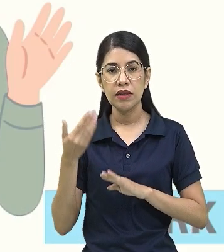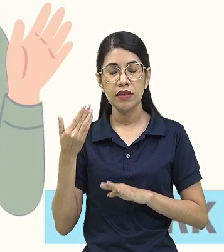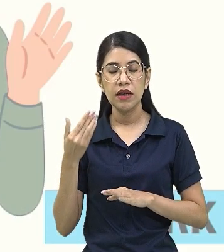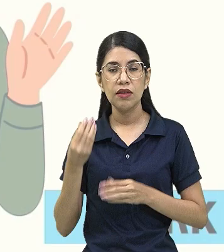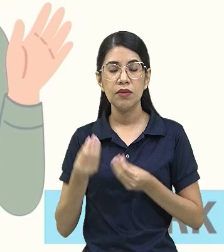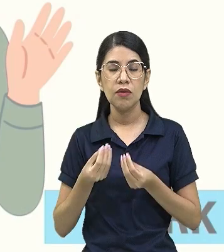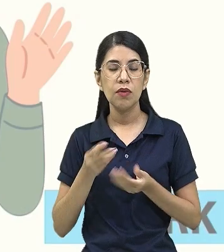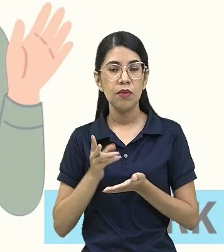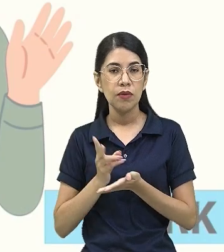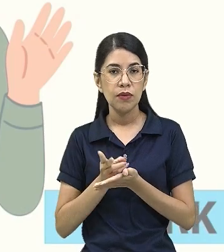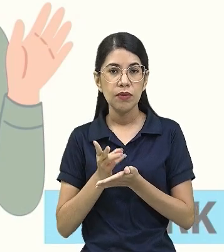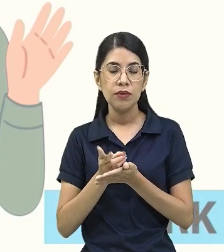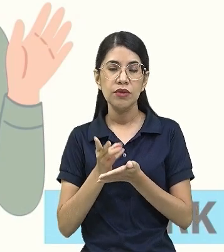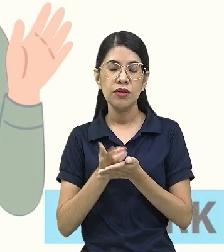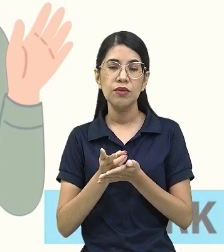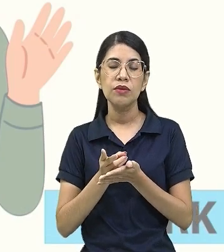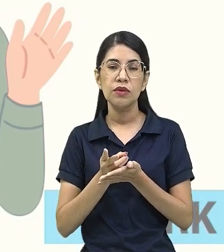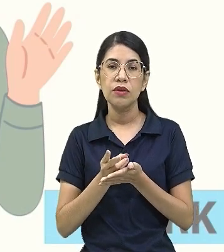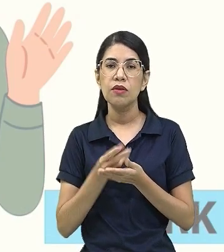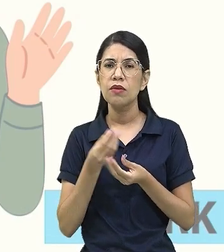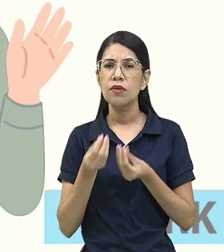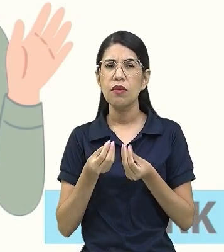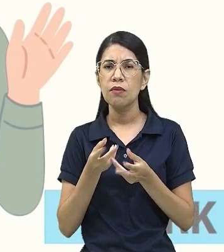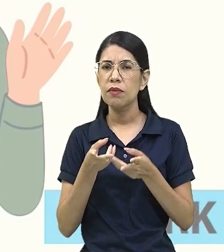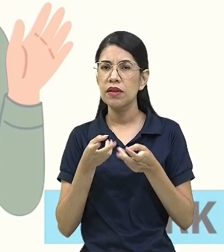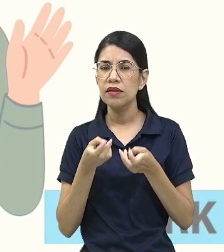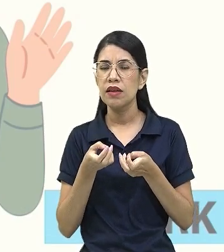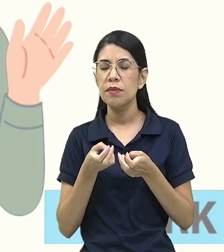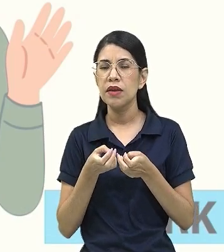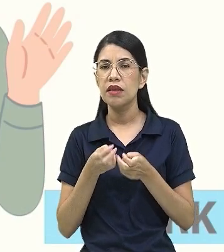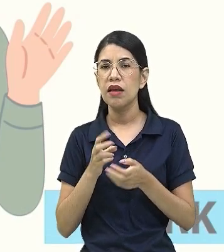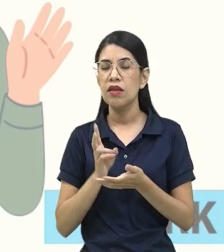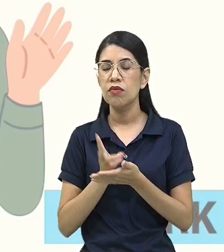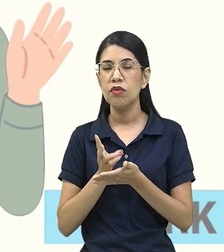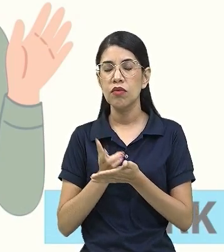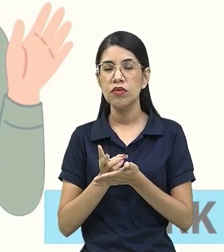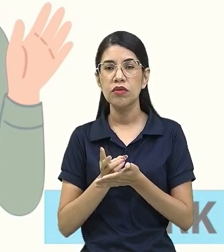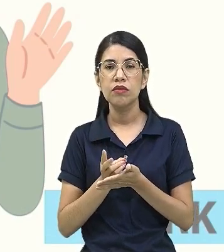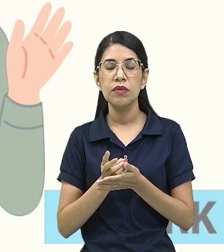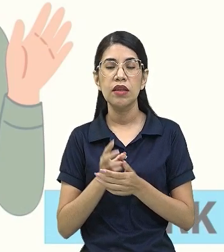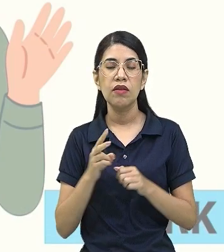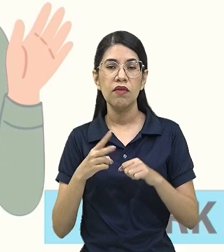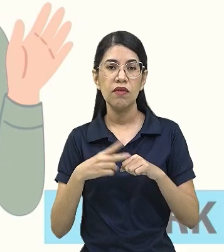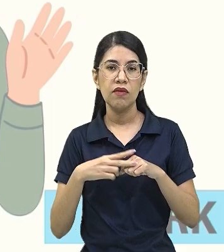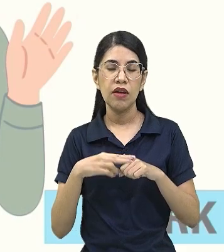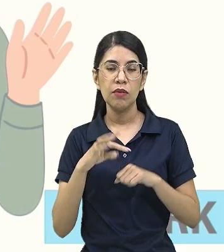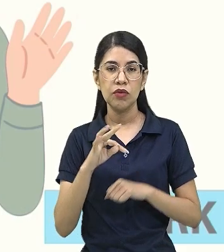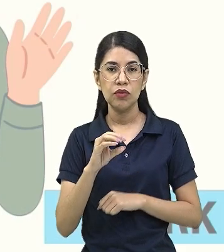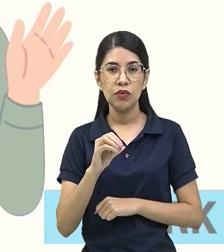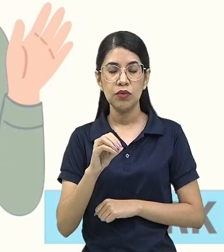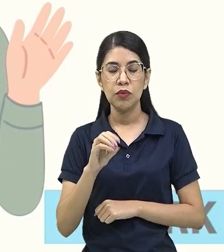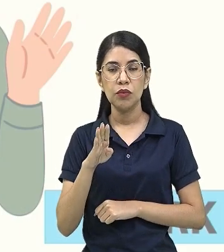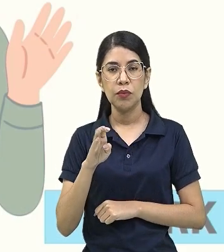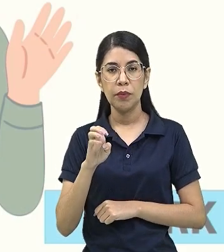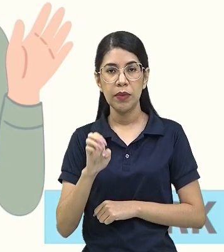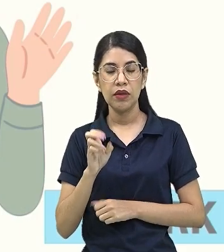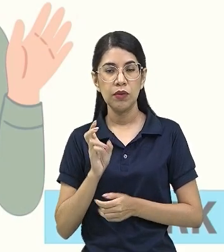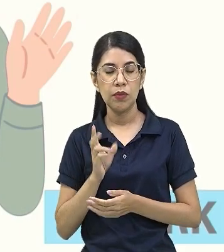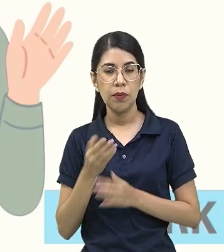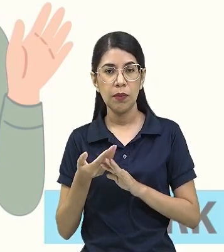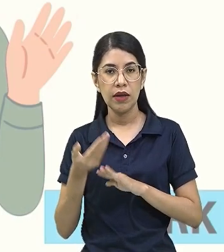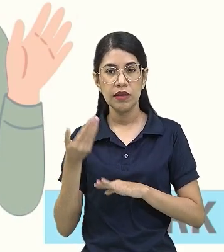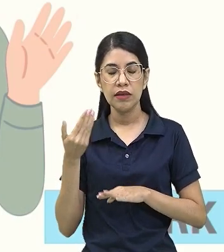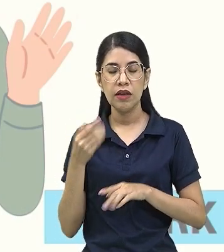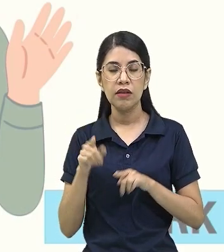passado contínuo. Como que eu sei disso, teacher? Porque eu tenho um verbo to be no passado aqui e o meu